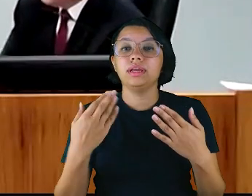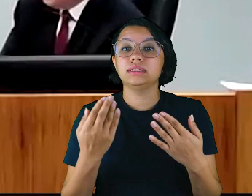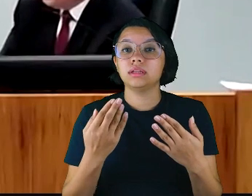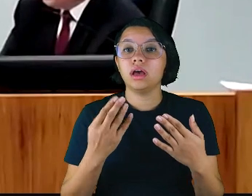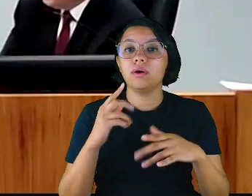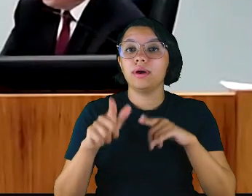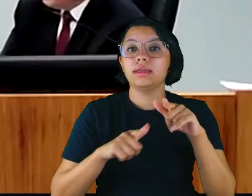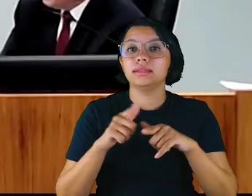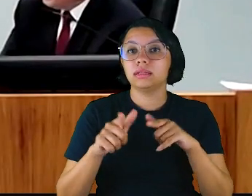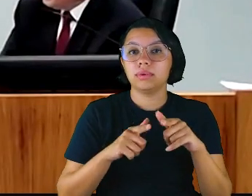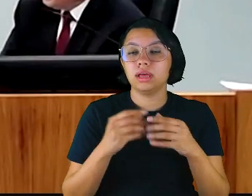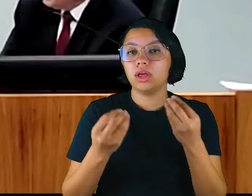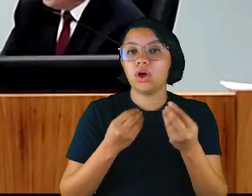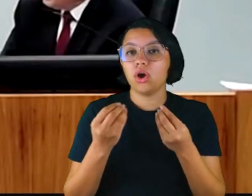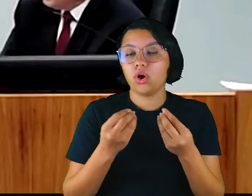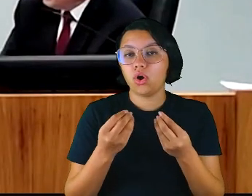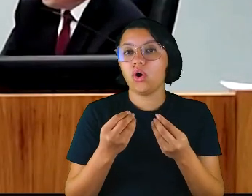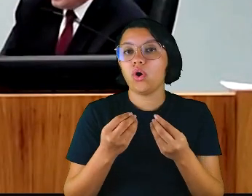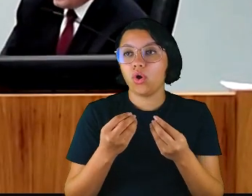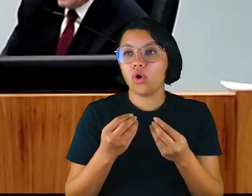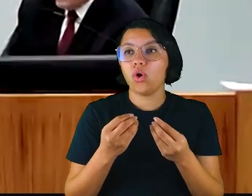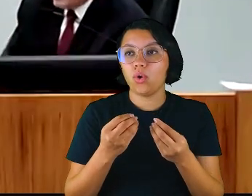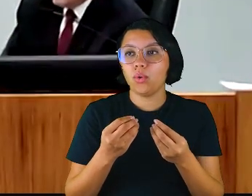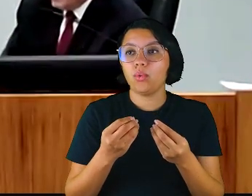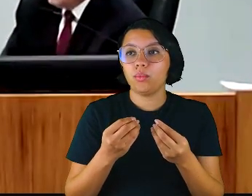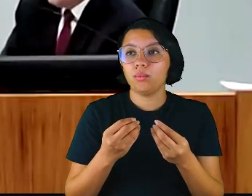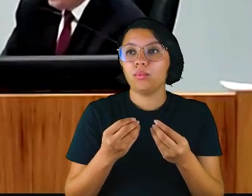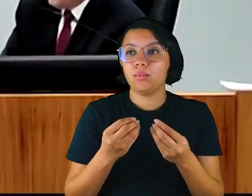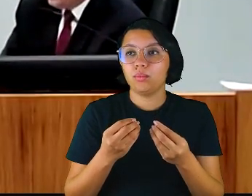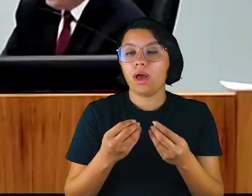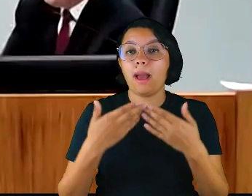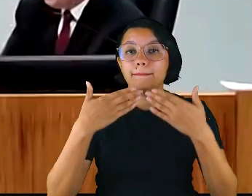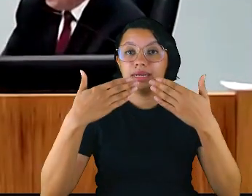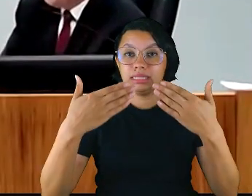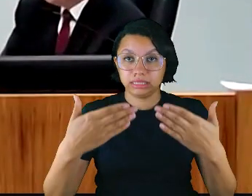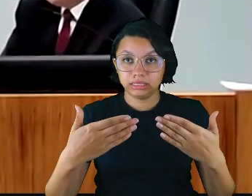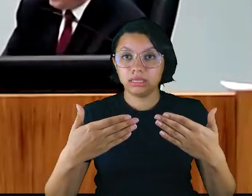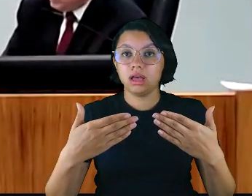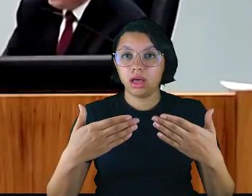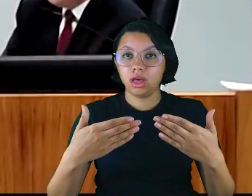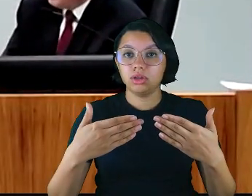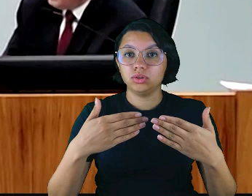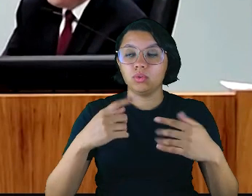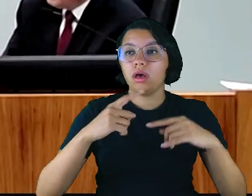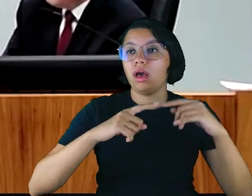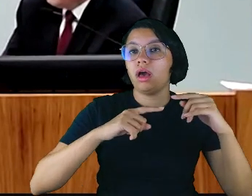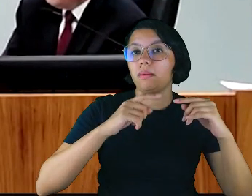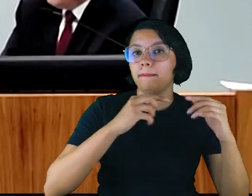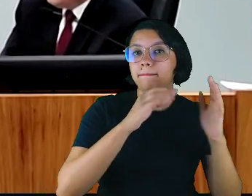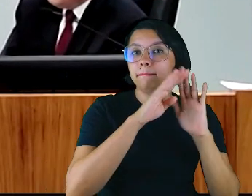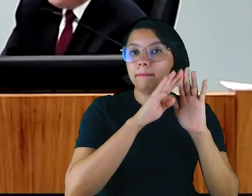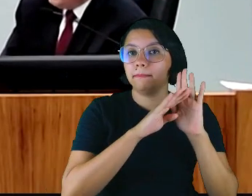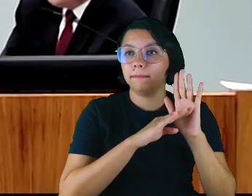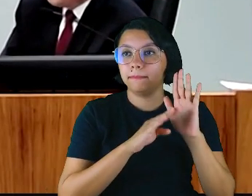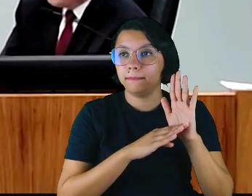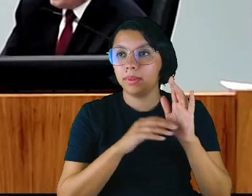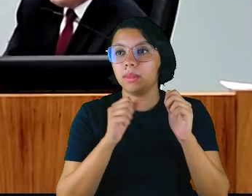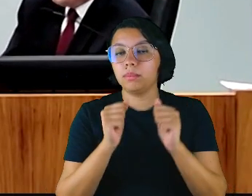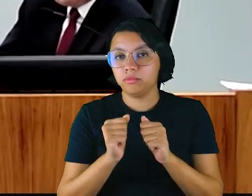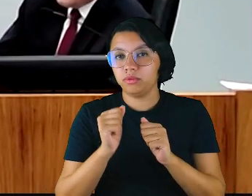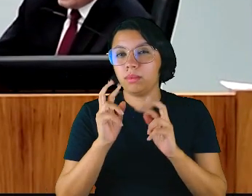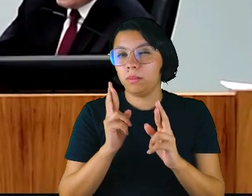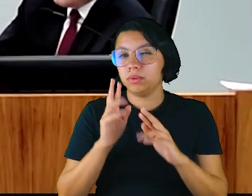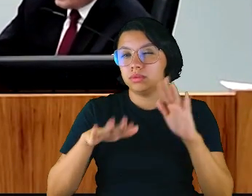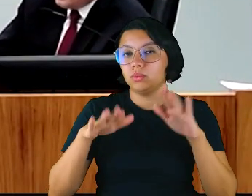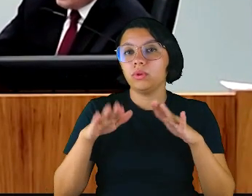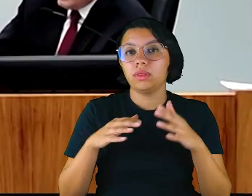então, como algoz dessa presunção, sim, né? Ele está apresentando alega sim. elementos para infirmar a presunção